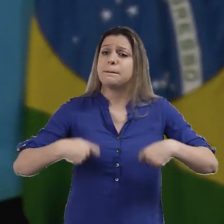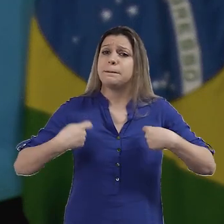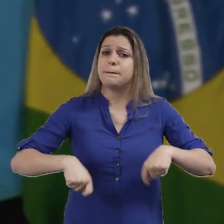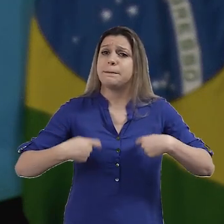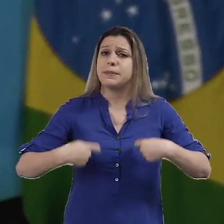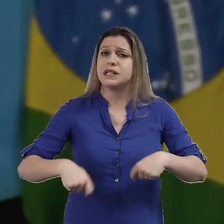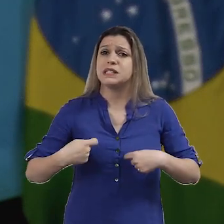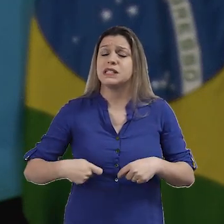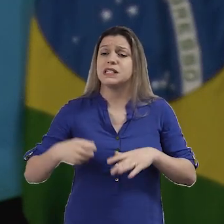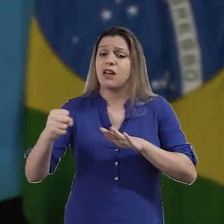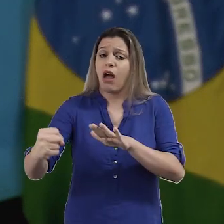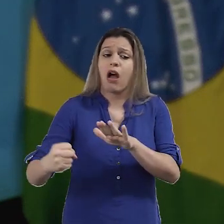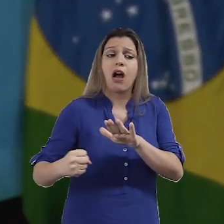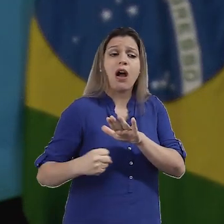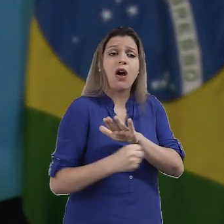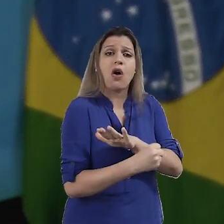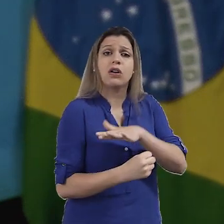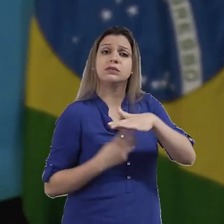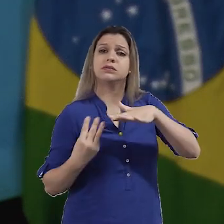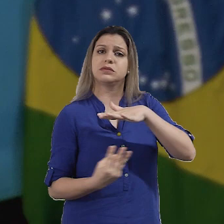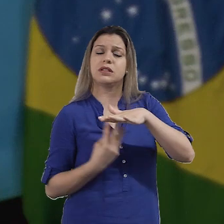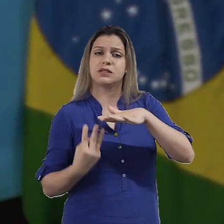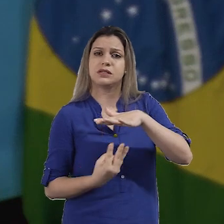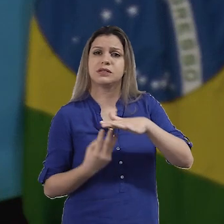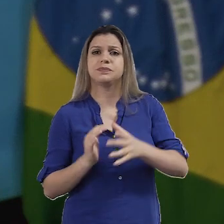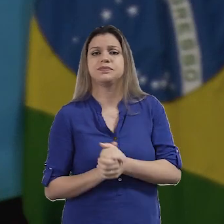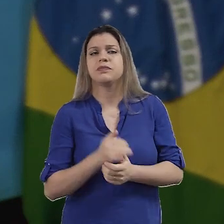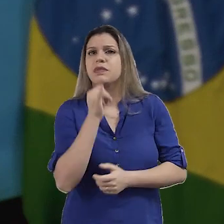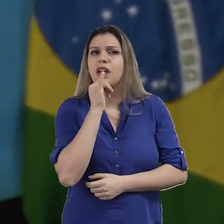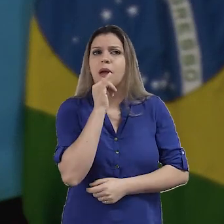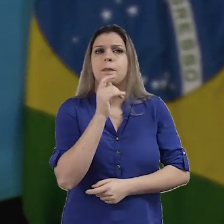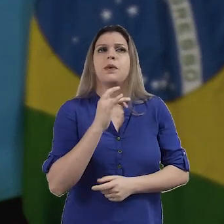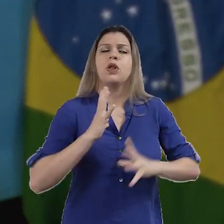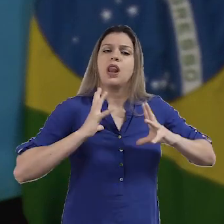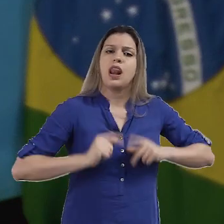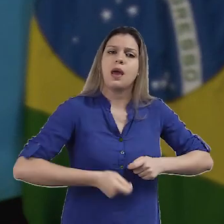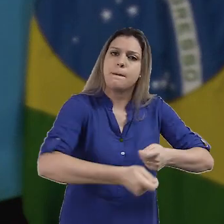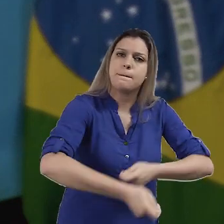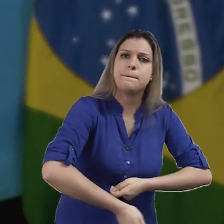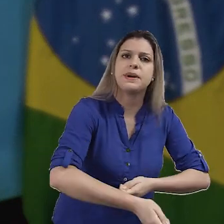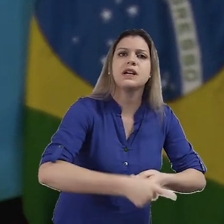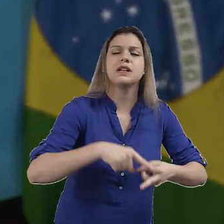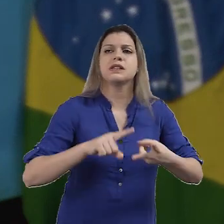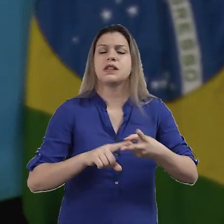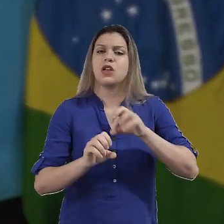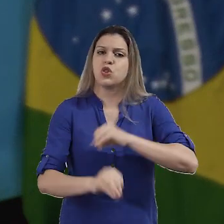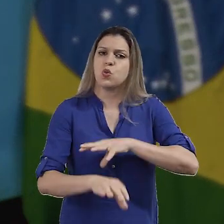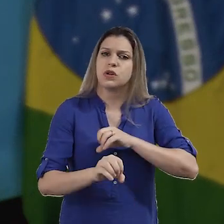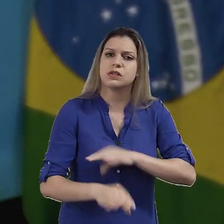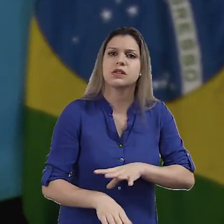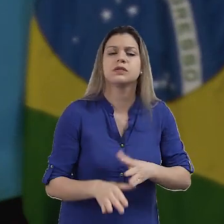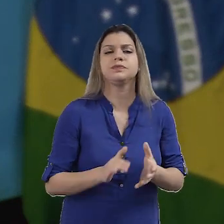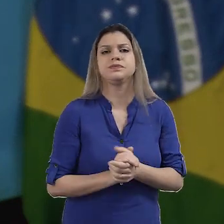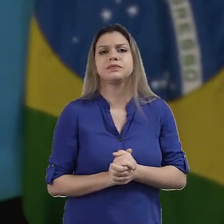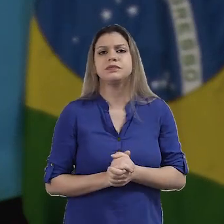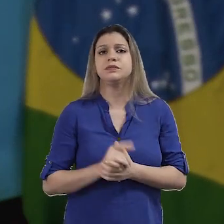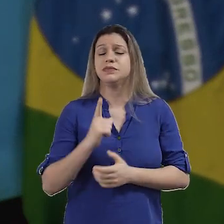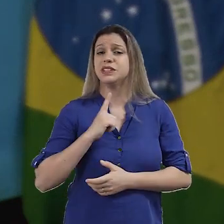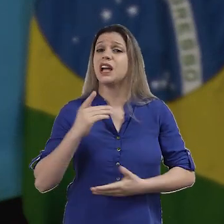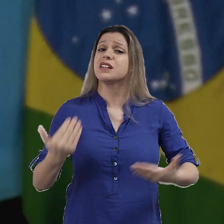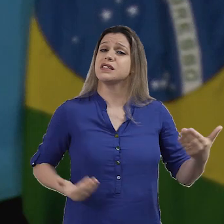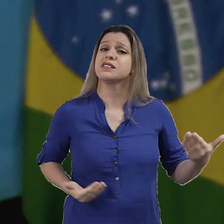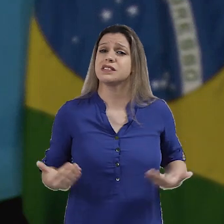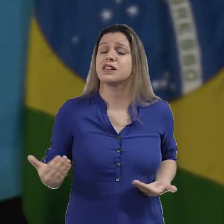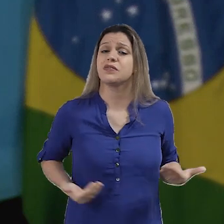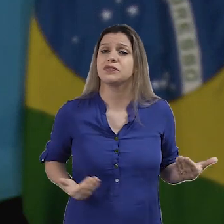precisa licitar? Porque para ele executar um serviço de limpeza, de educação, muitos casos são feitos por